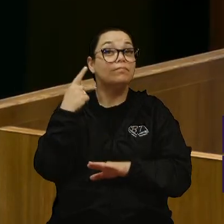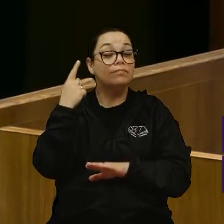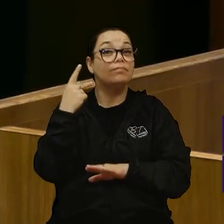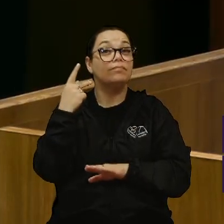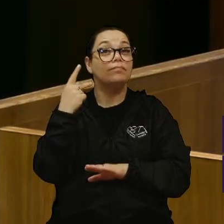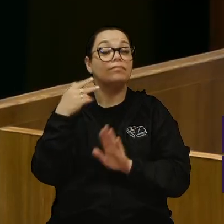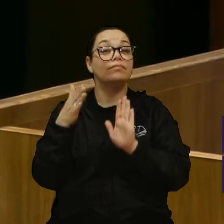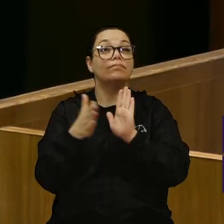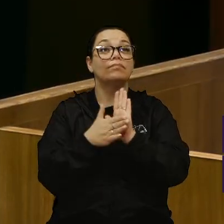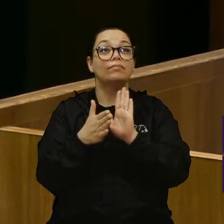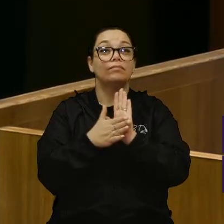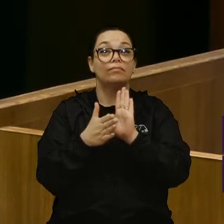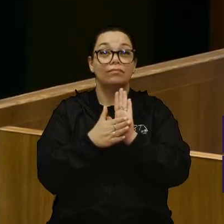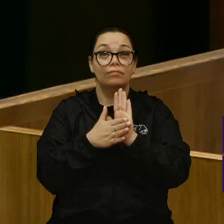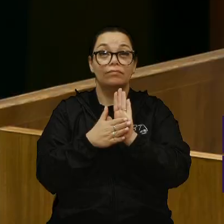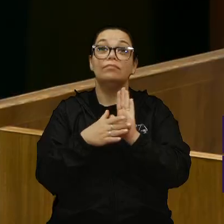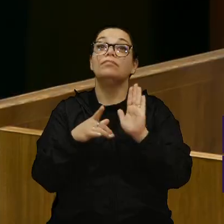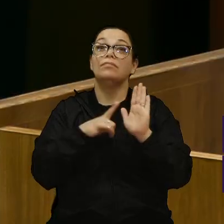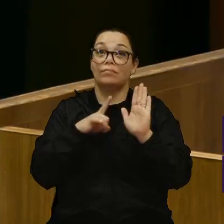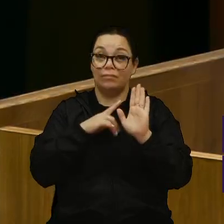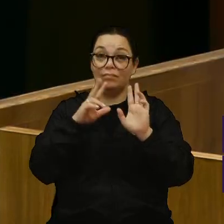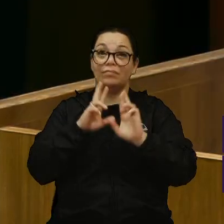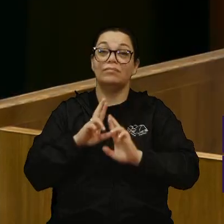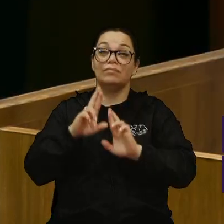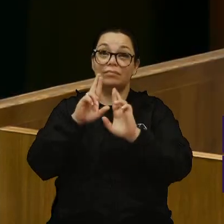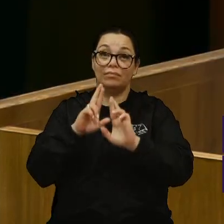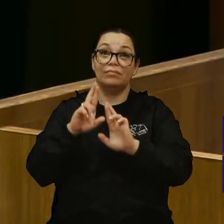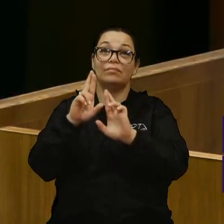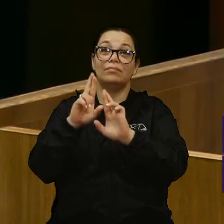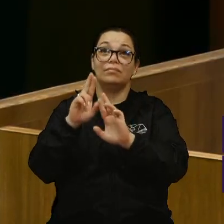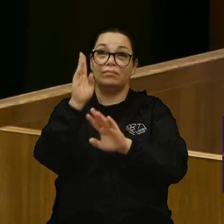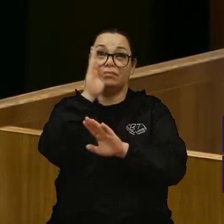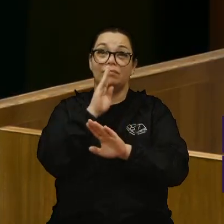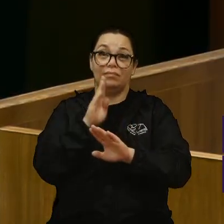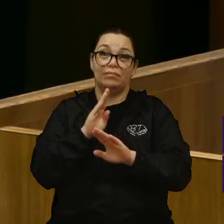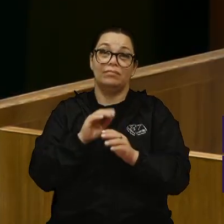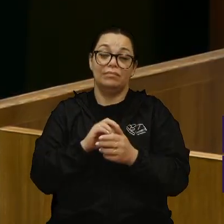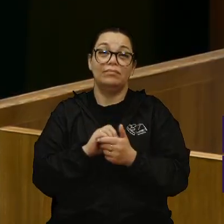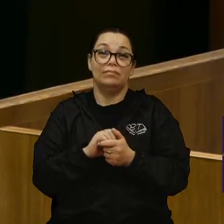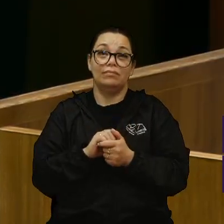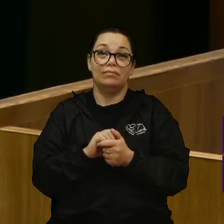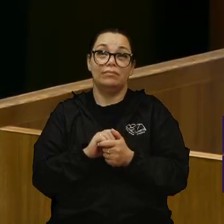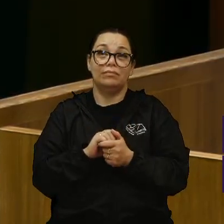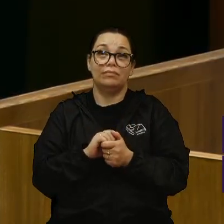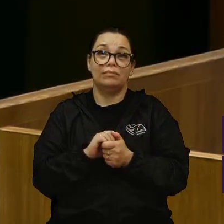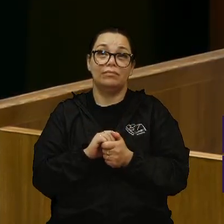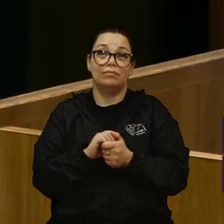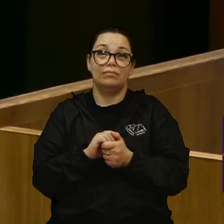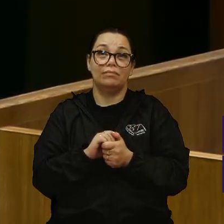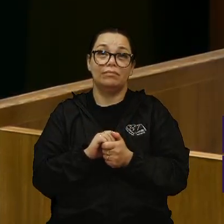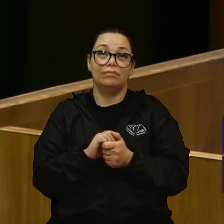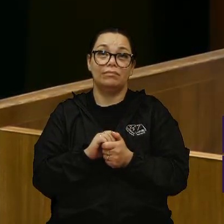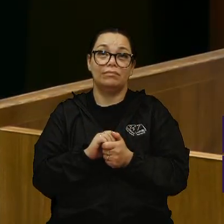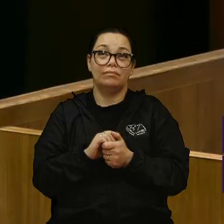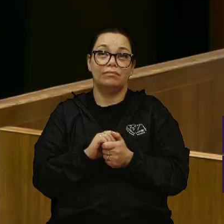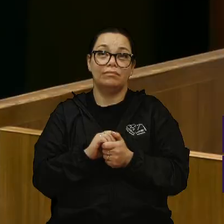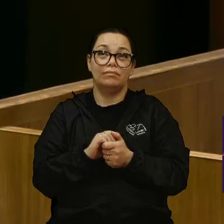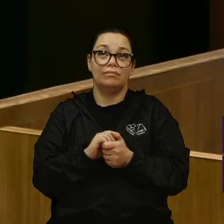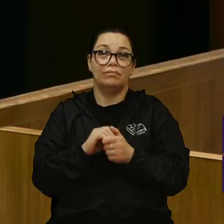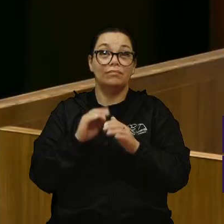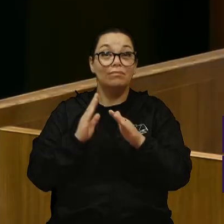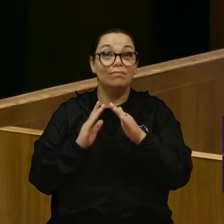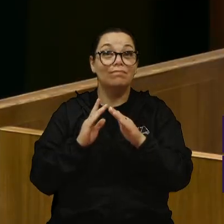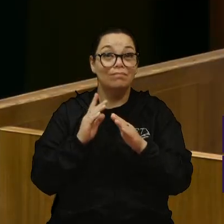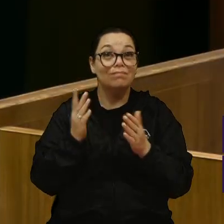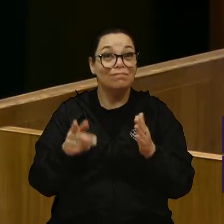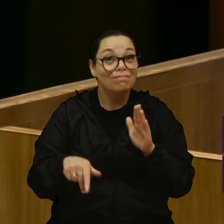as promessas. A gente tem esperança. É brasileiro, né? Tem esperança. Bah, vai entrar o fulano. Agora